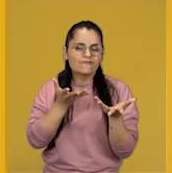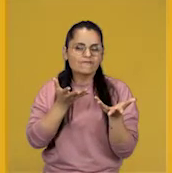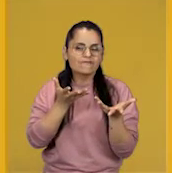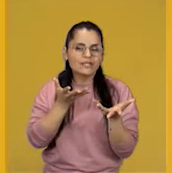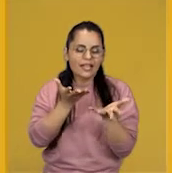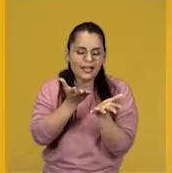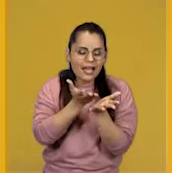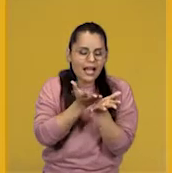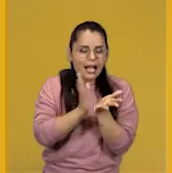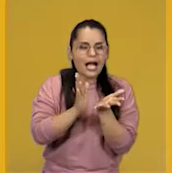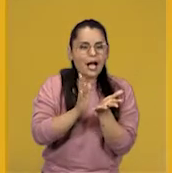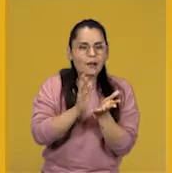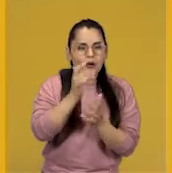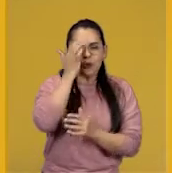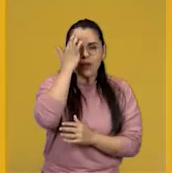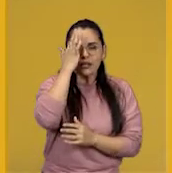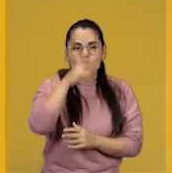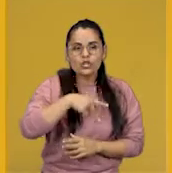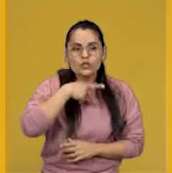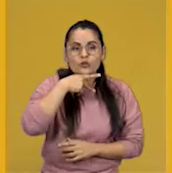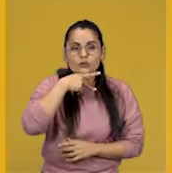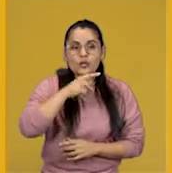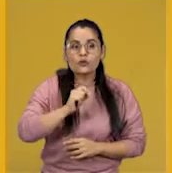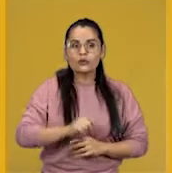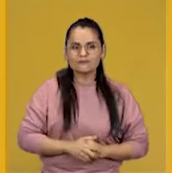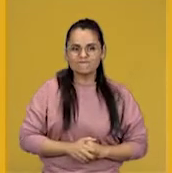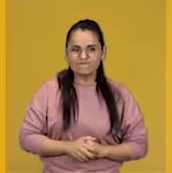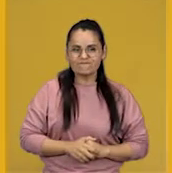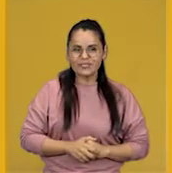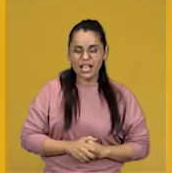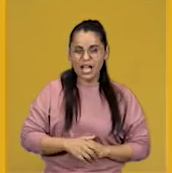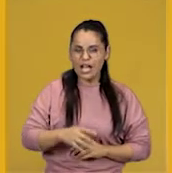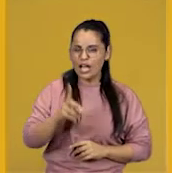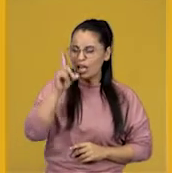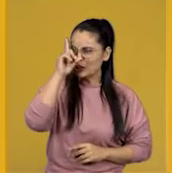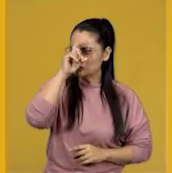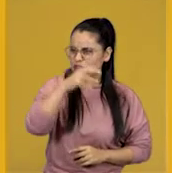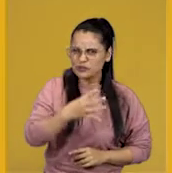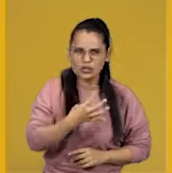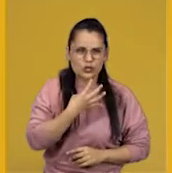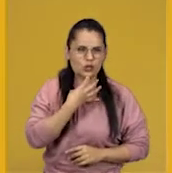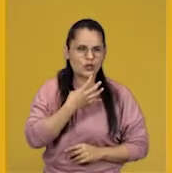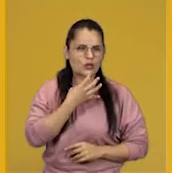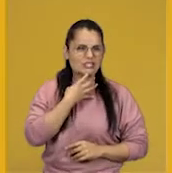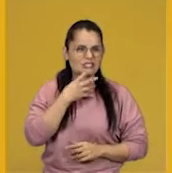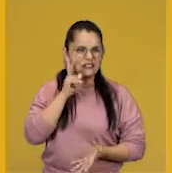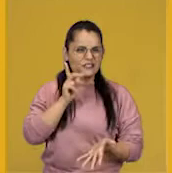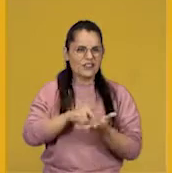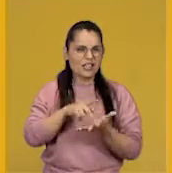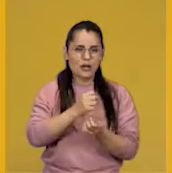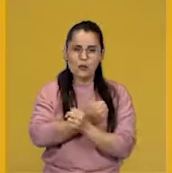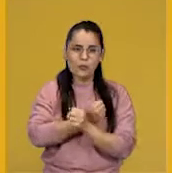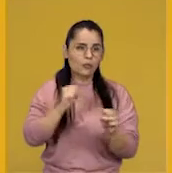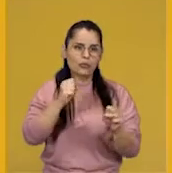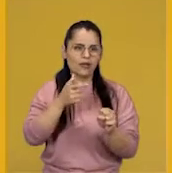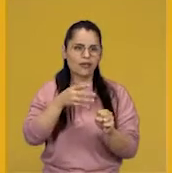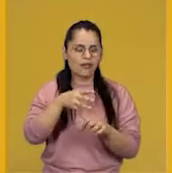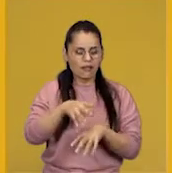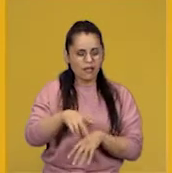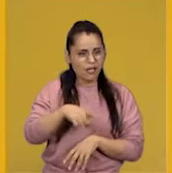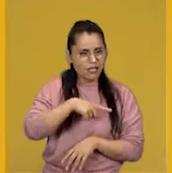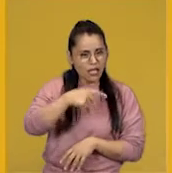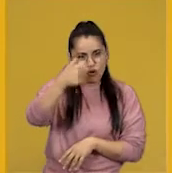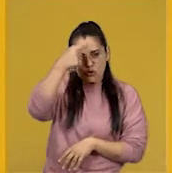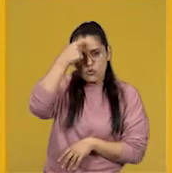teoria de Platão, porque ele vai falar que, olha, para ele é muito difícil conhecer a verdade, pois não é possível chegar ao conhecimento